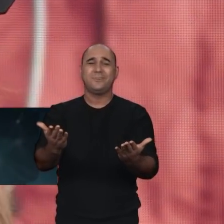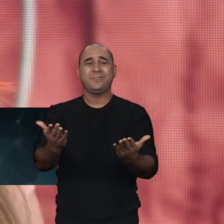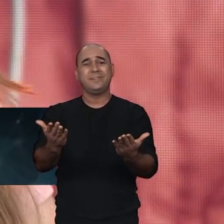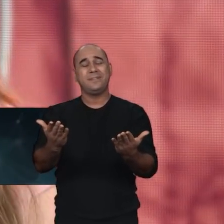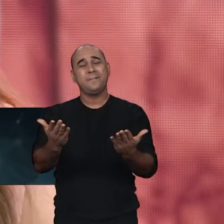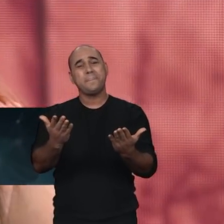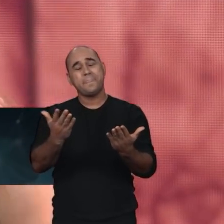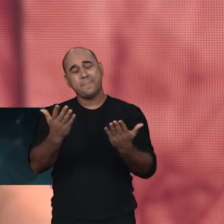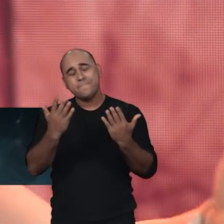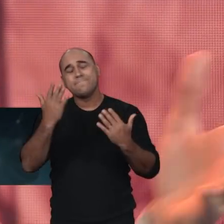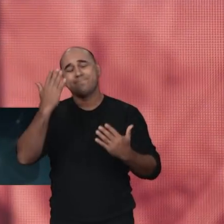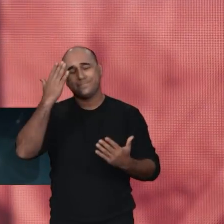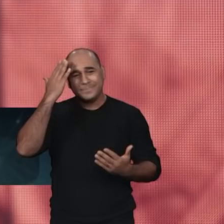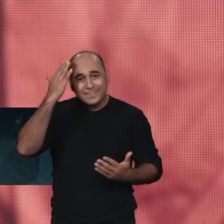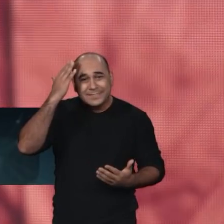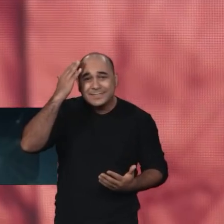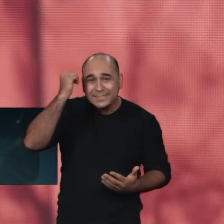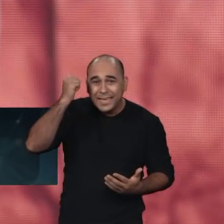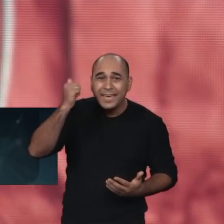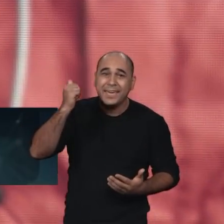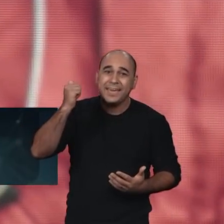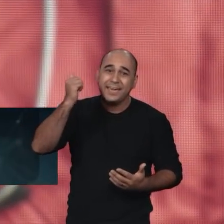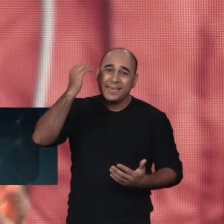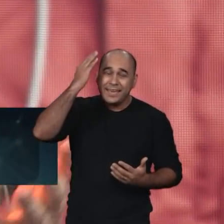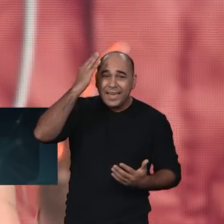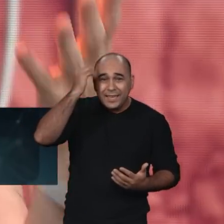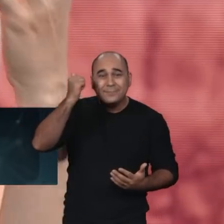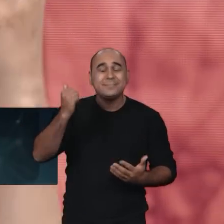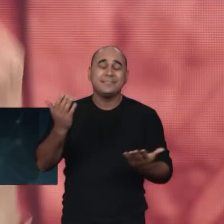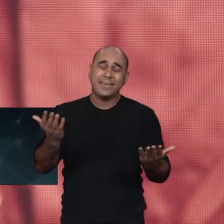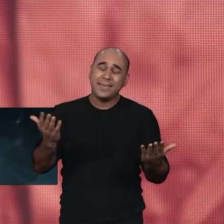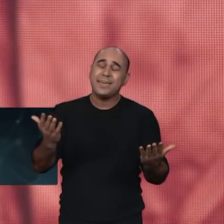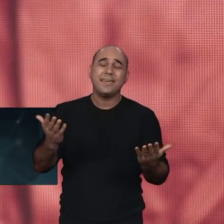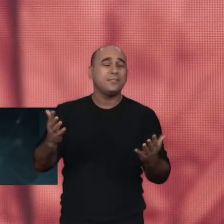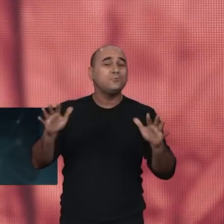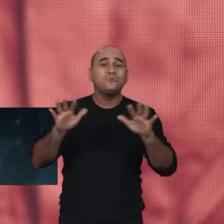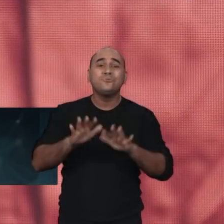filho, tudo é tão